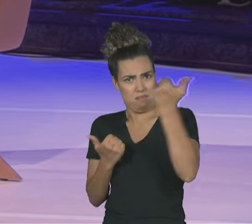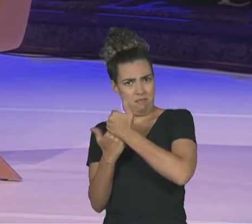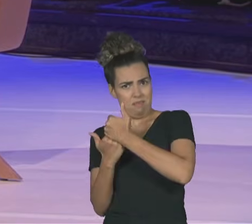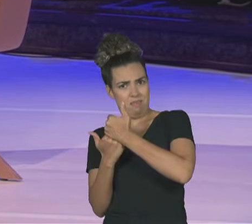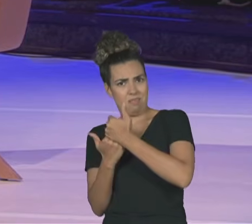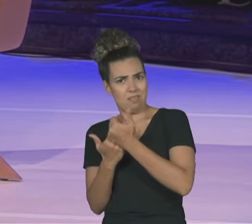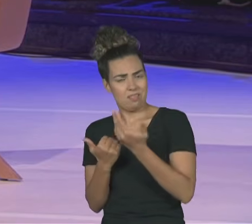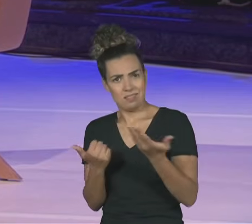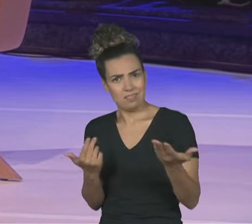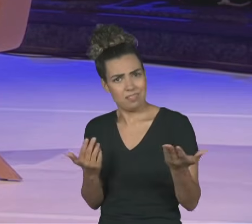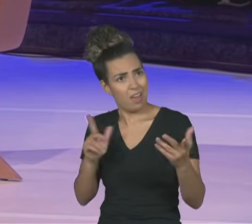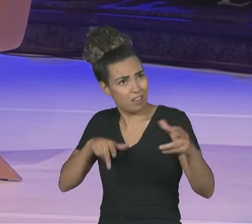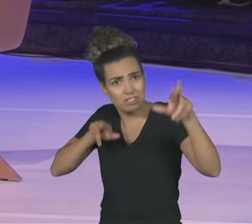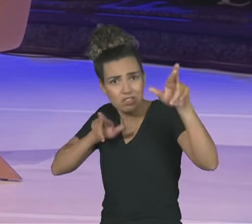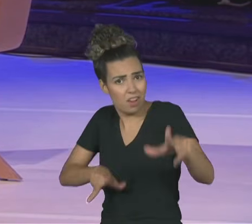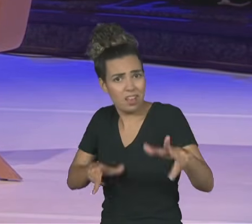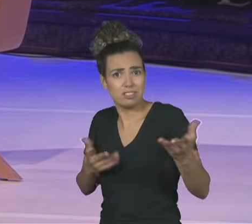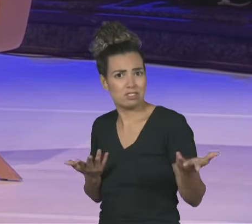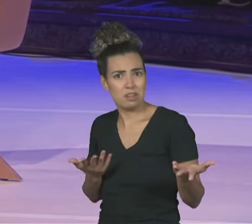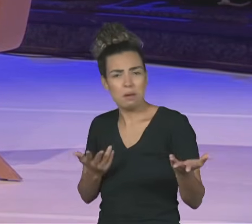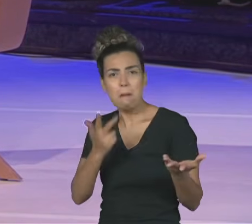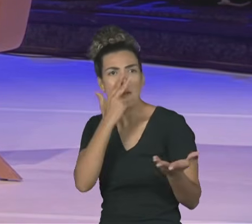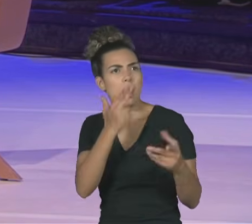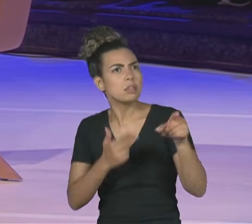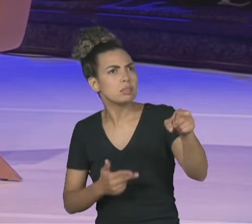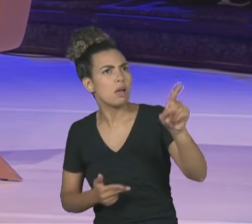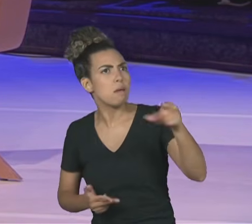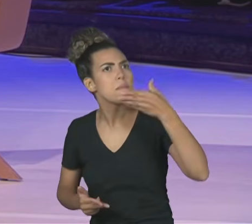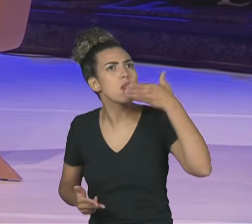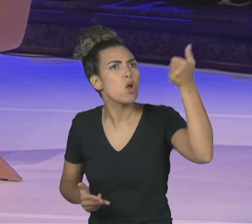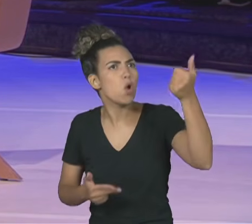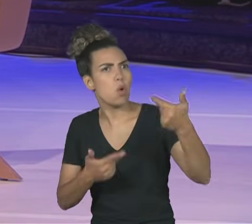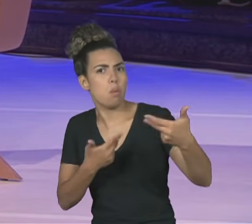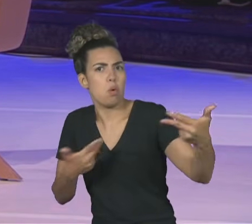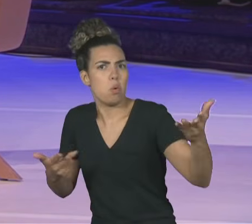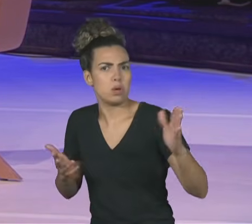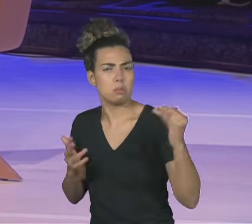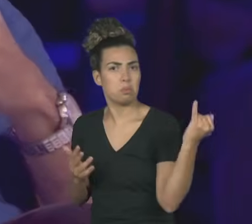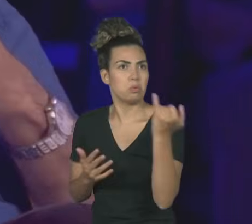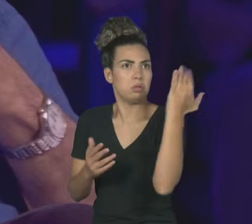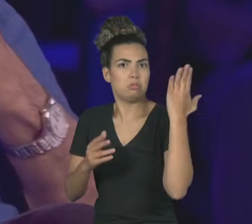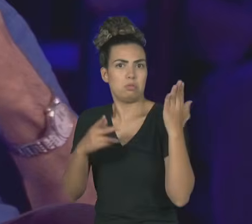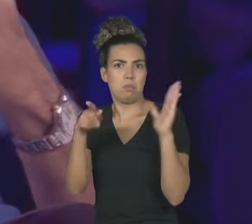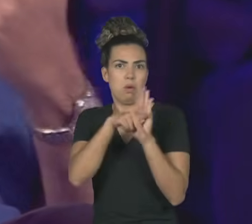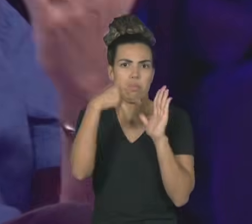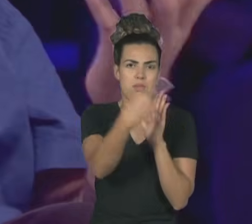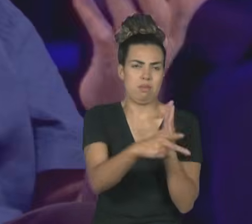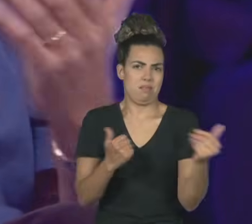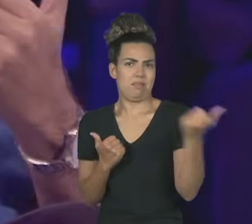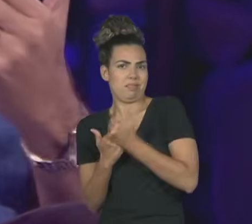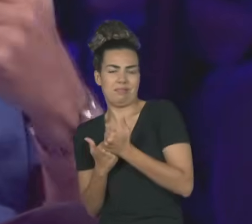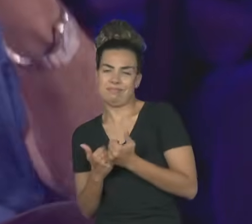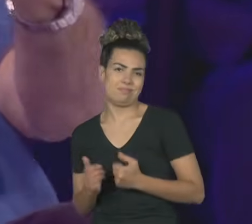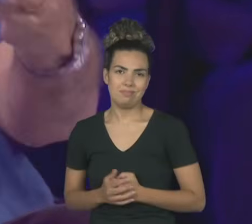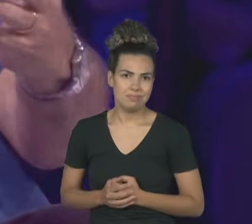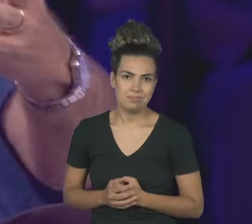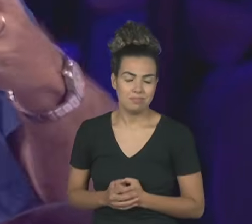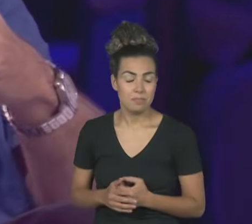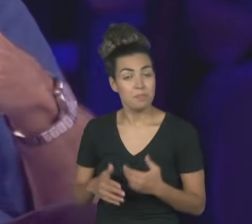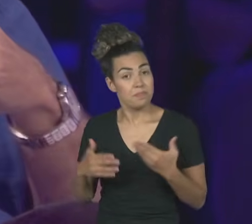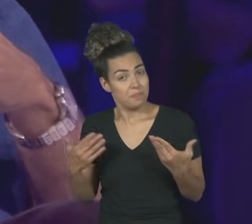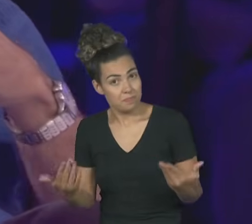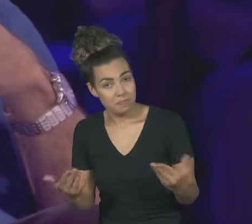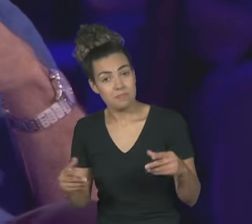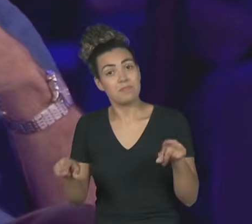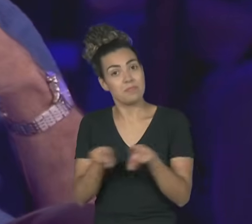ideia de que há algo particular, íntimo, né? Talvez essencial. Aí a gente entra no